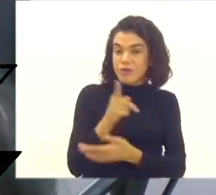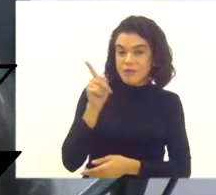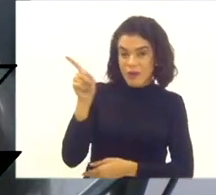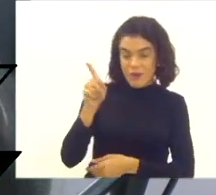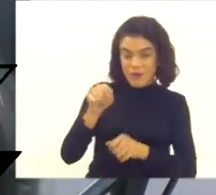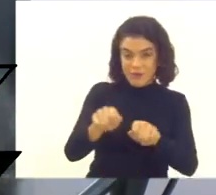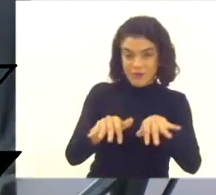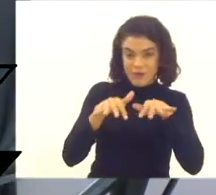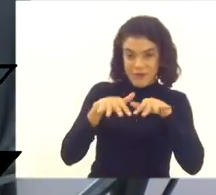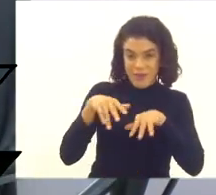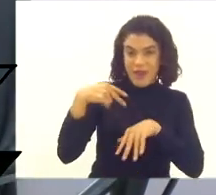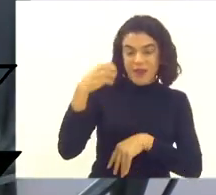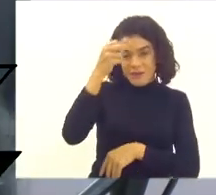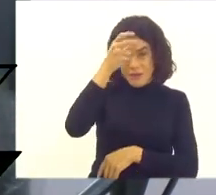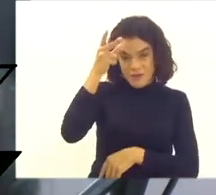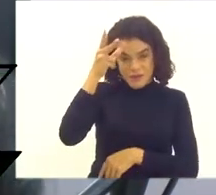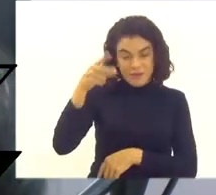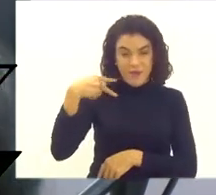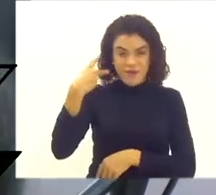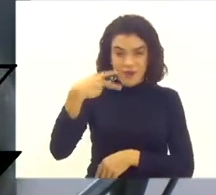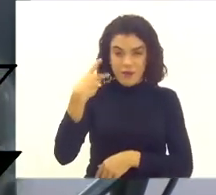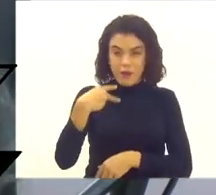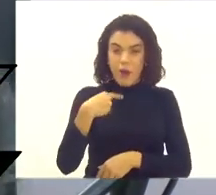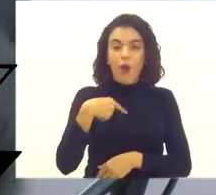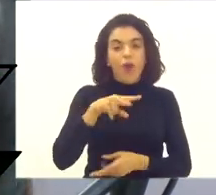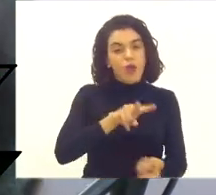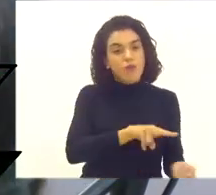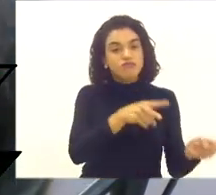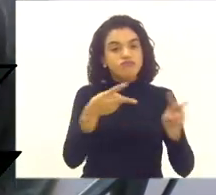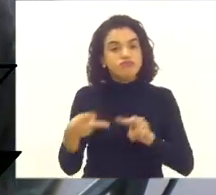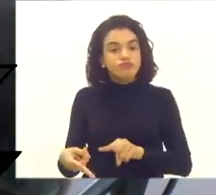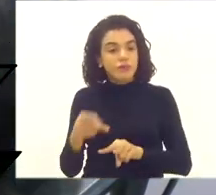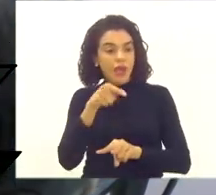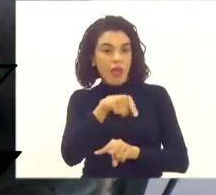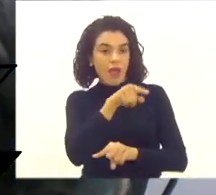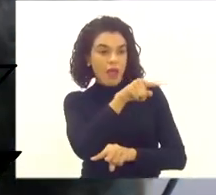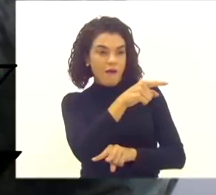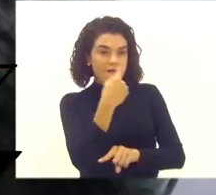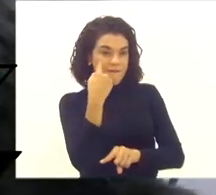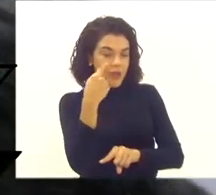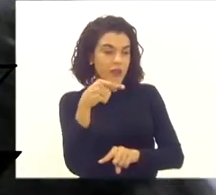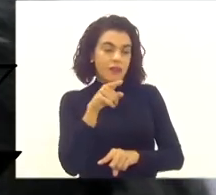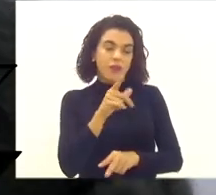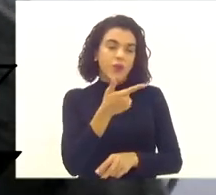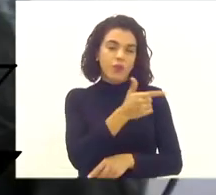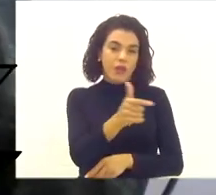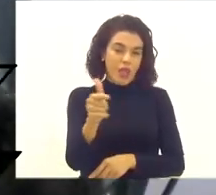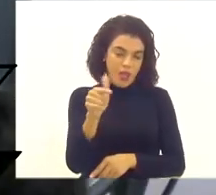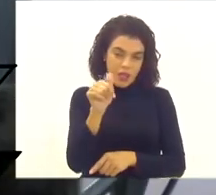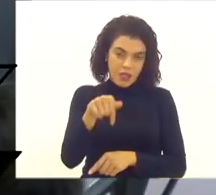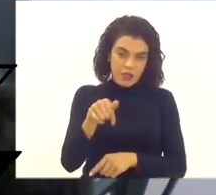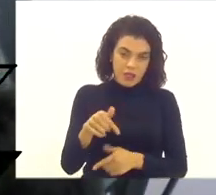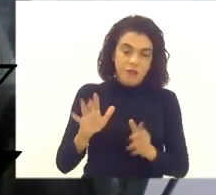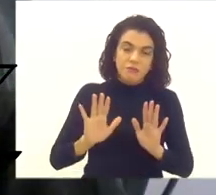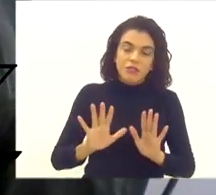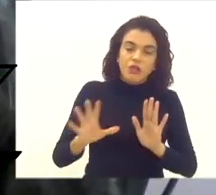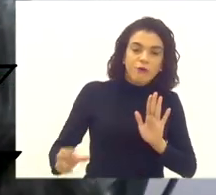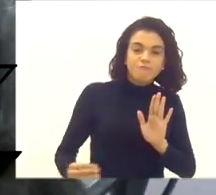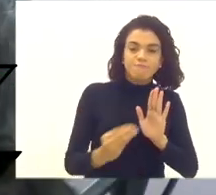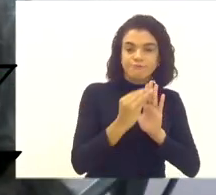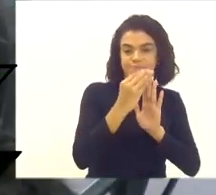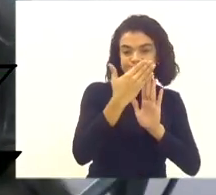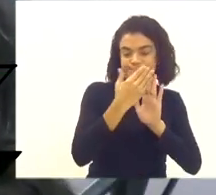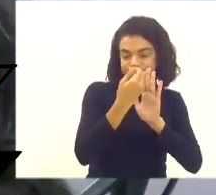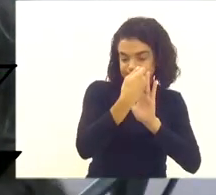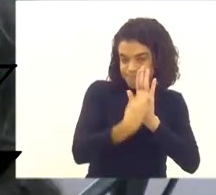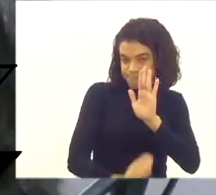eu fiz para cá não dizendo que necessariamente algum parlamentar tenha isso mas apenas colocando esse entendimento